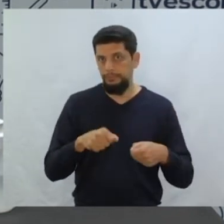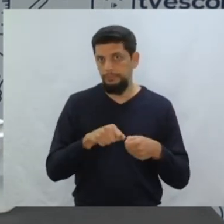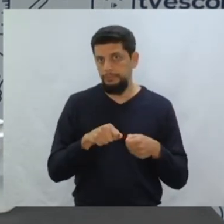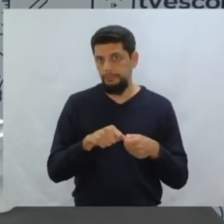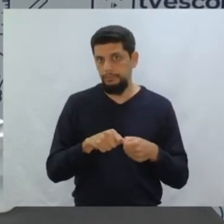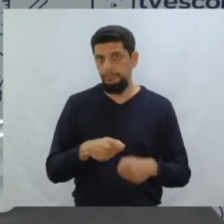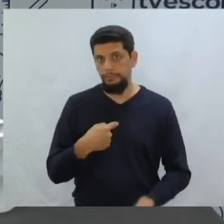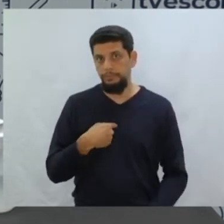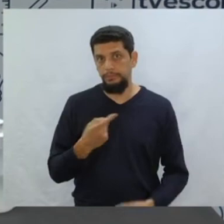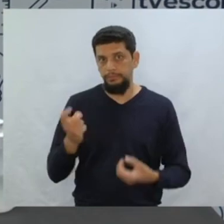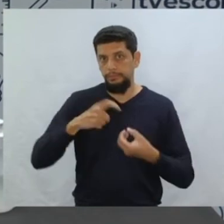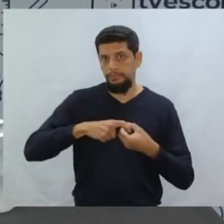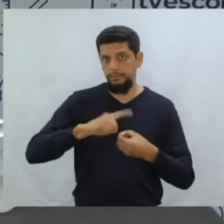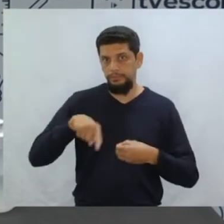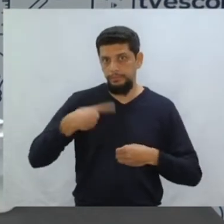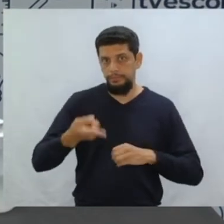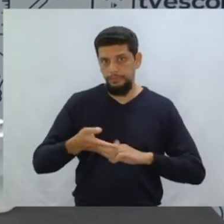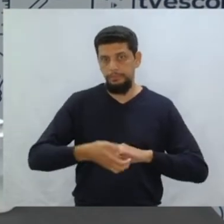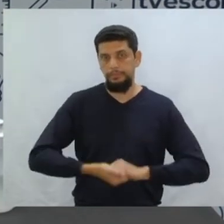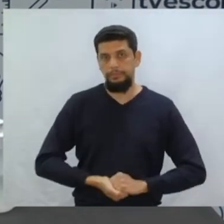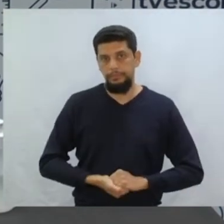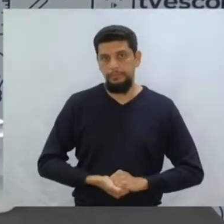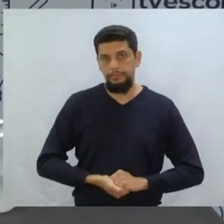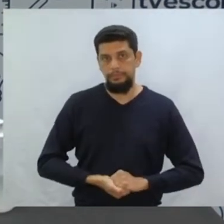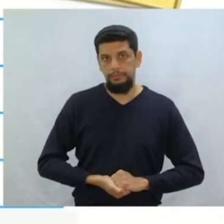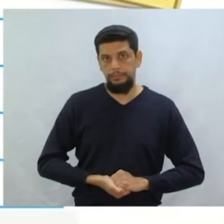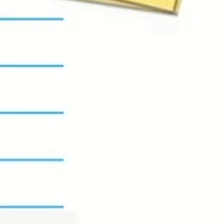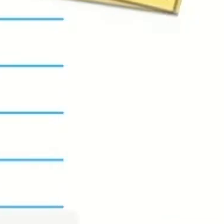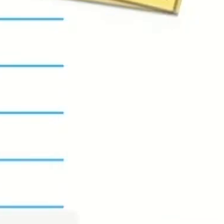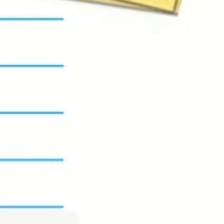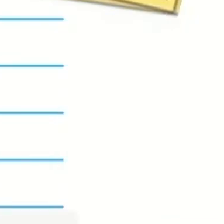registrarem o que precisa fazer, e eu já retorno.